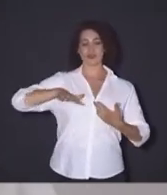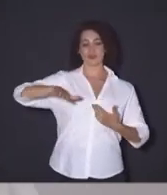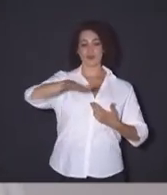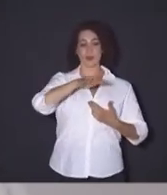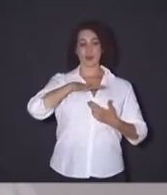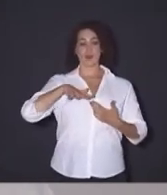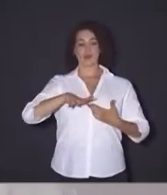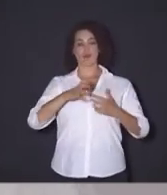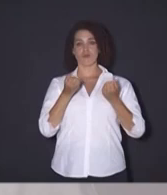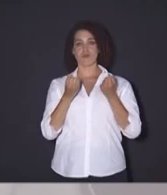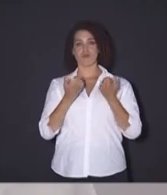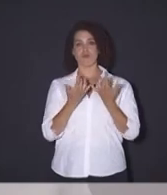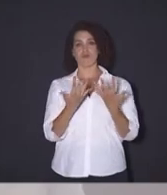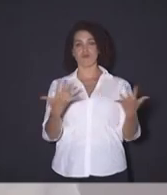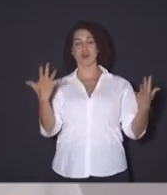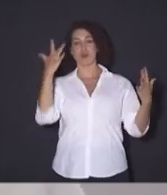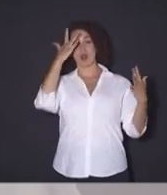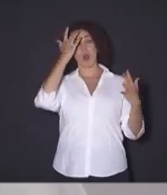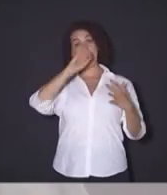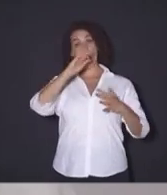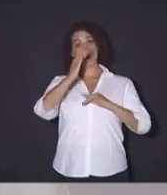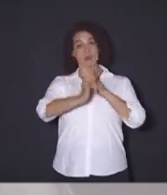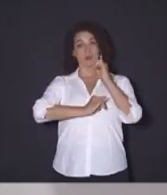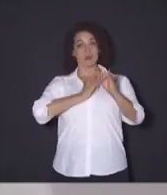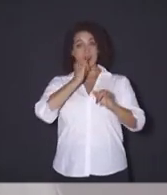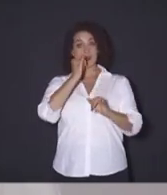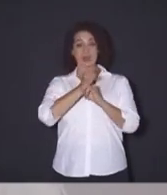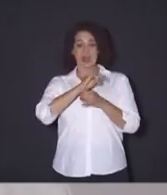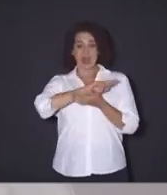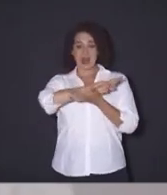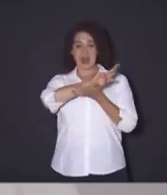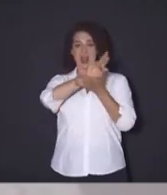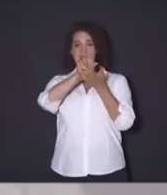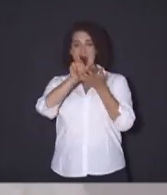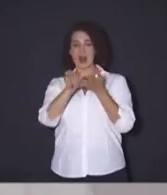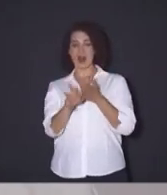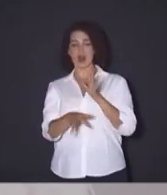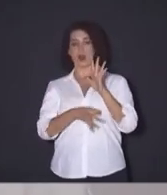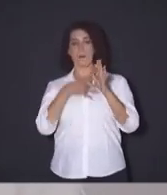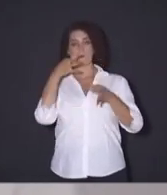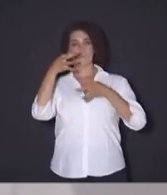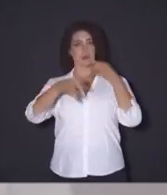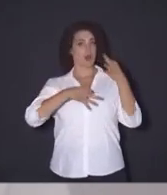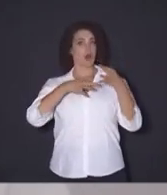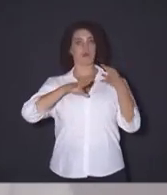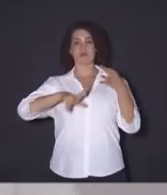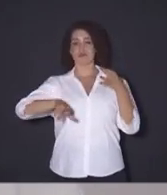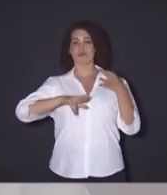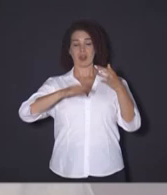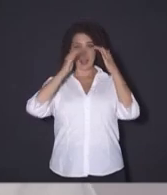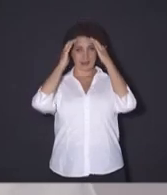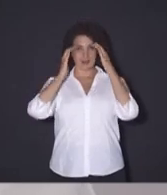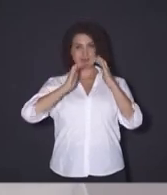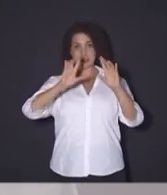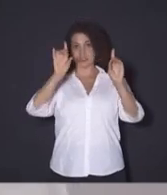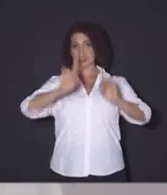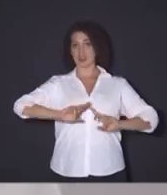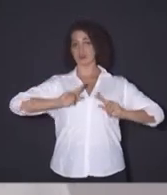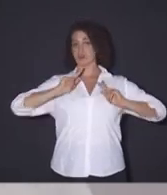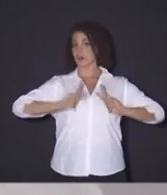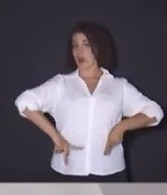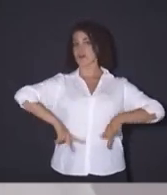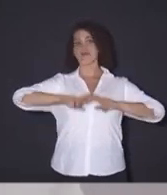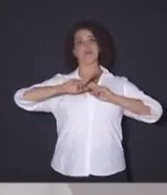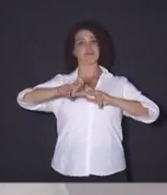mesmo a internet eles têm uma diversidade ea pluralidade de opiniões que eles respeitam os direitos humanos que